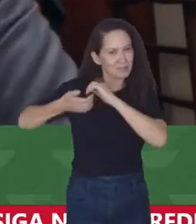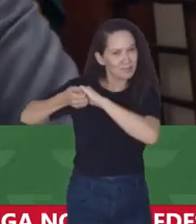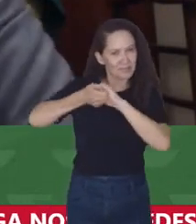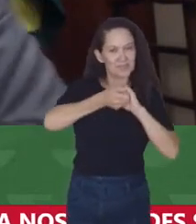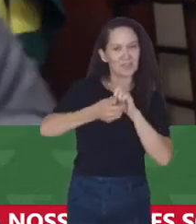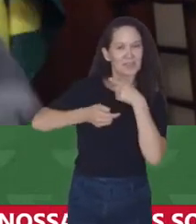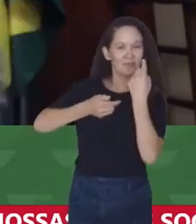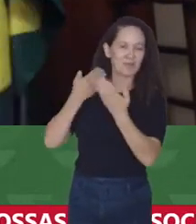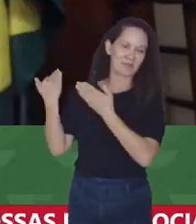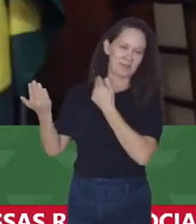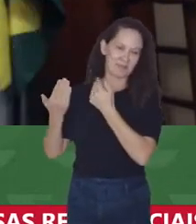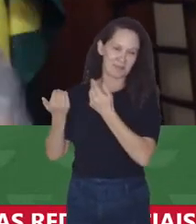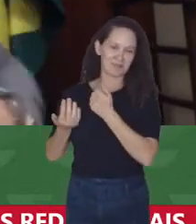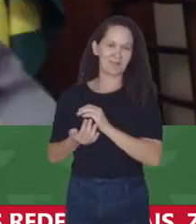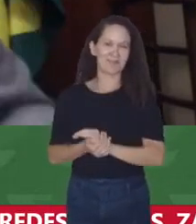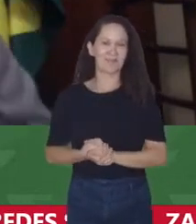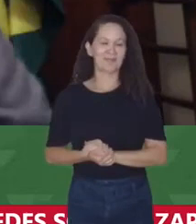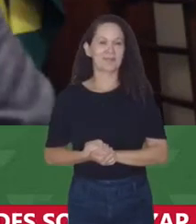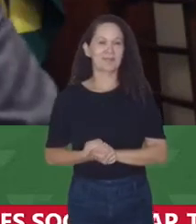bate-papo.